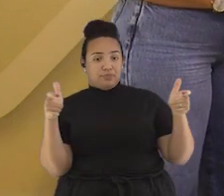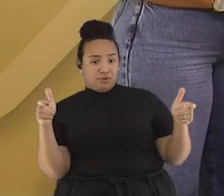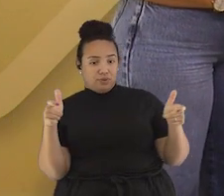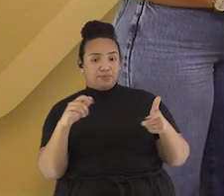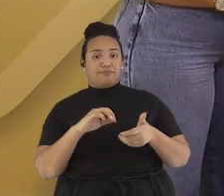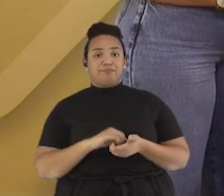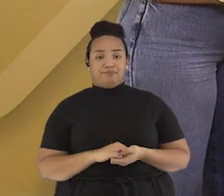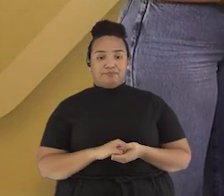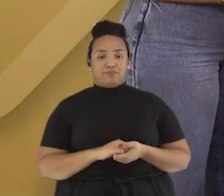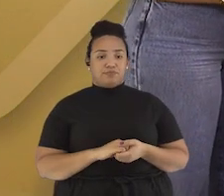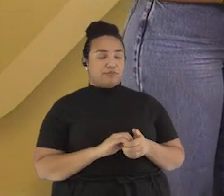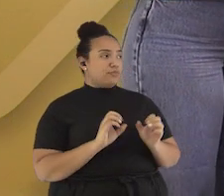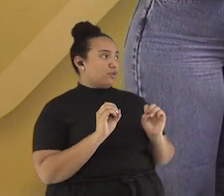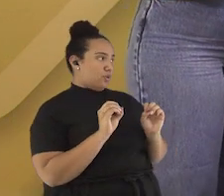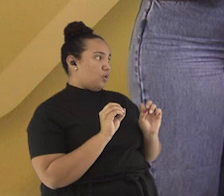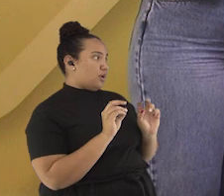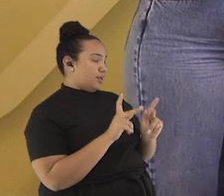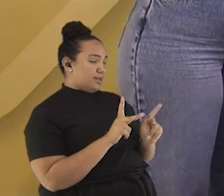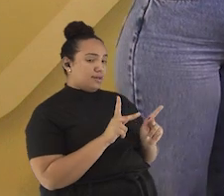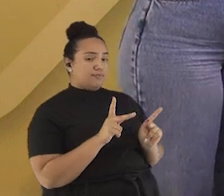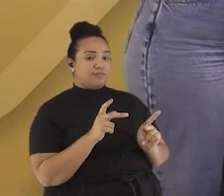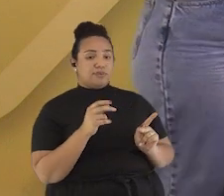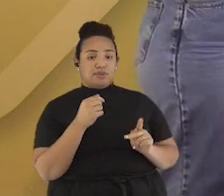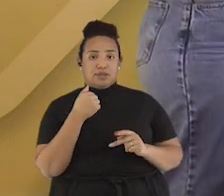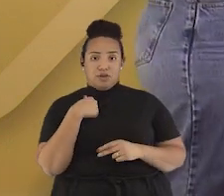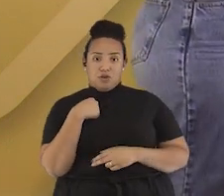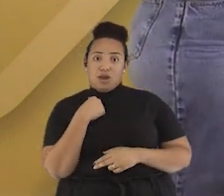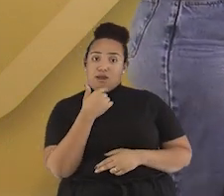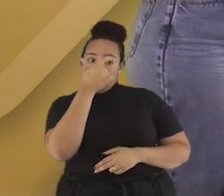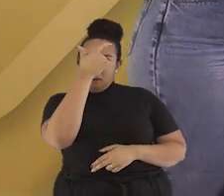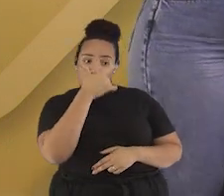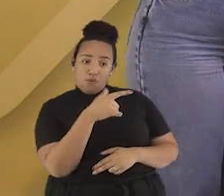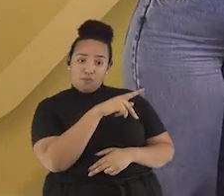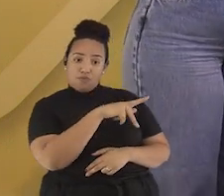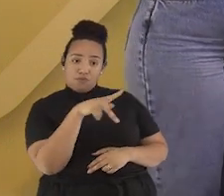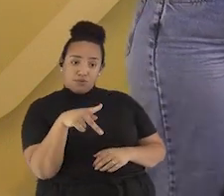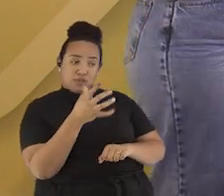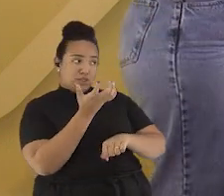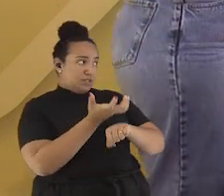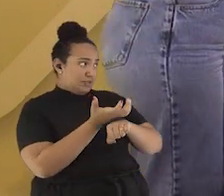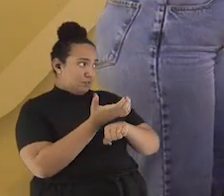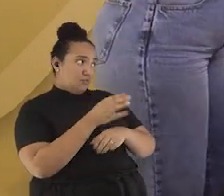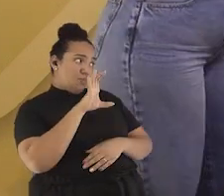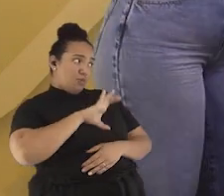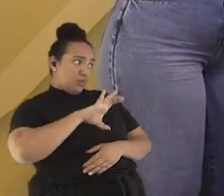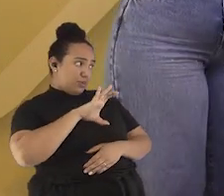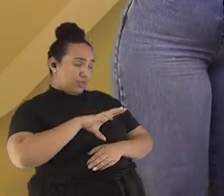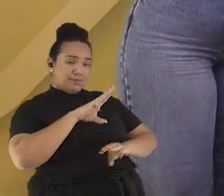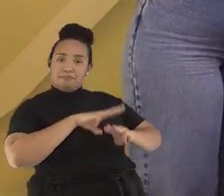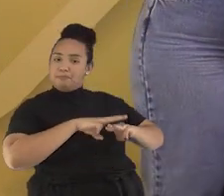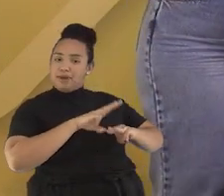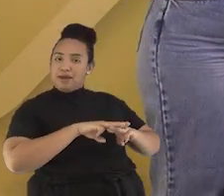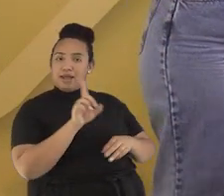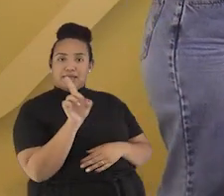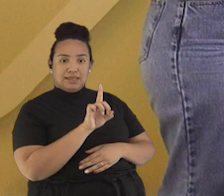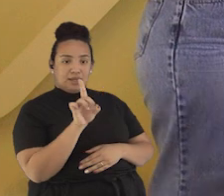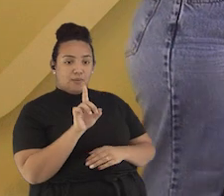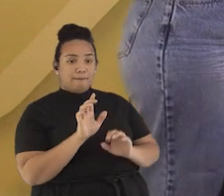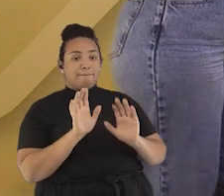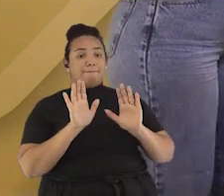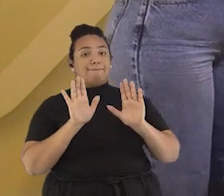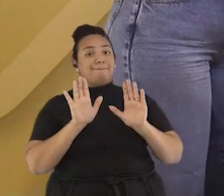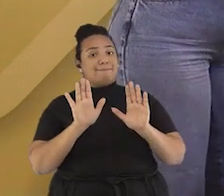ordem crescente. Vamos lá? Então tá, então nós vamos fazer o seguinte, Brena. Eu, como sou professora de língua portuguesa, não sou professora